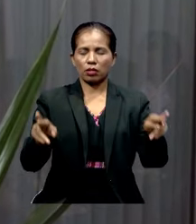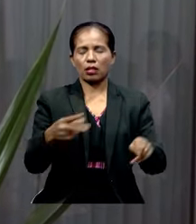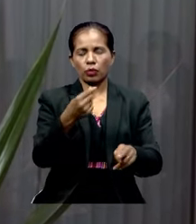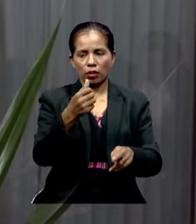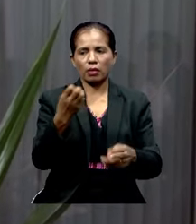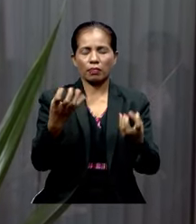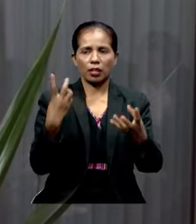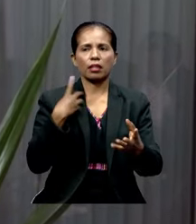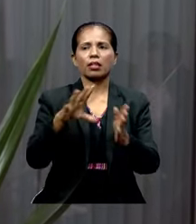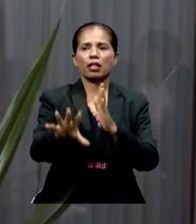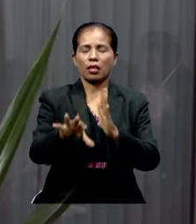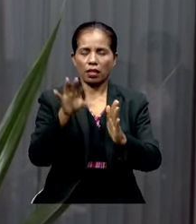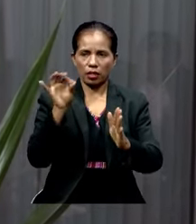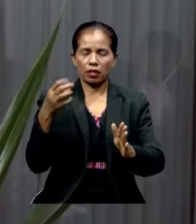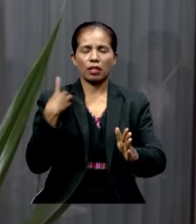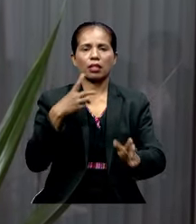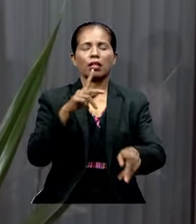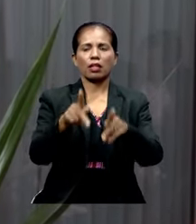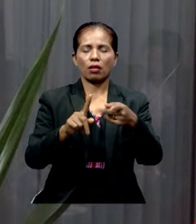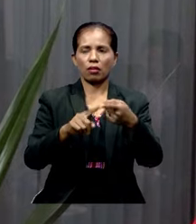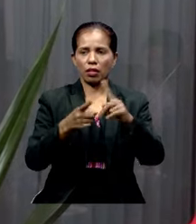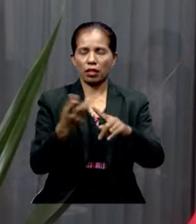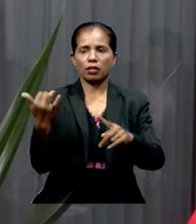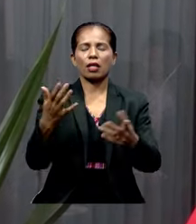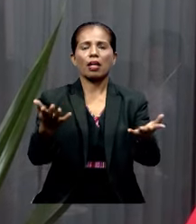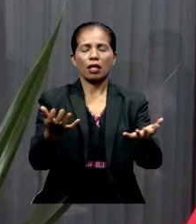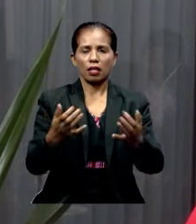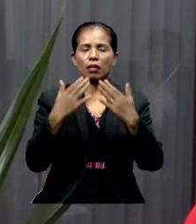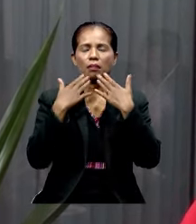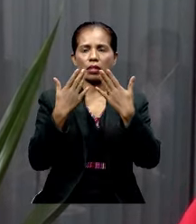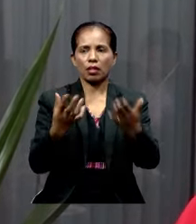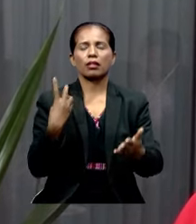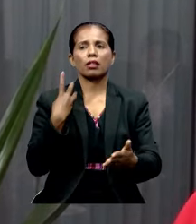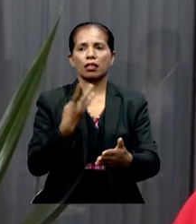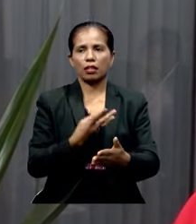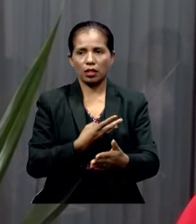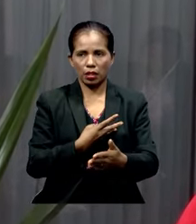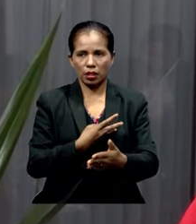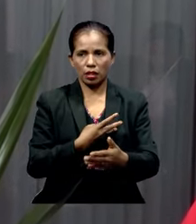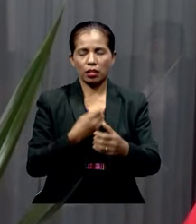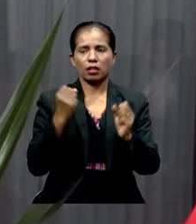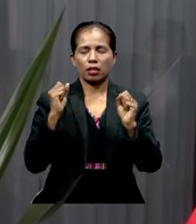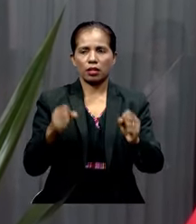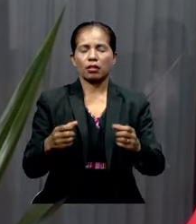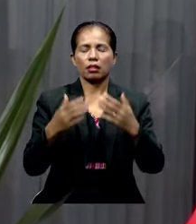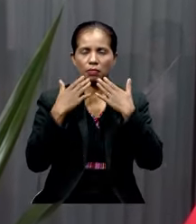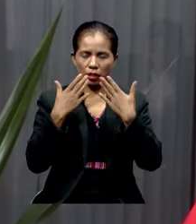está retan e tem uma luxira, hoje, a cara agradece Ita, e temos que sentir